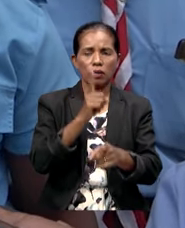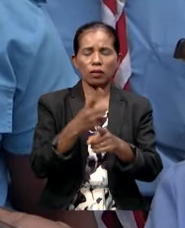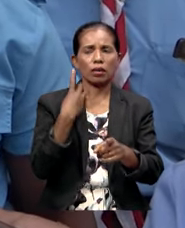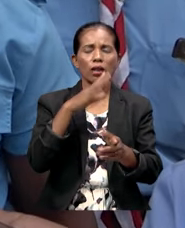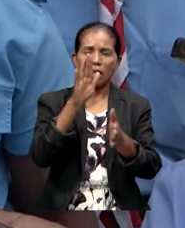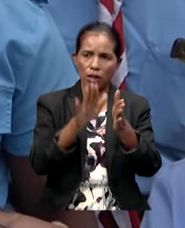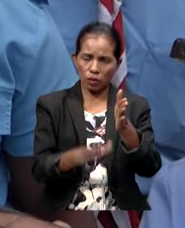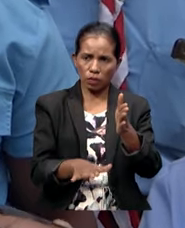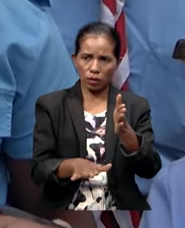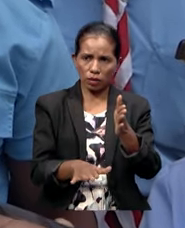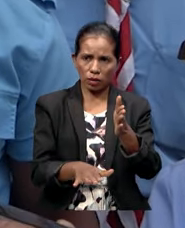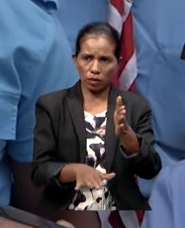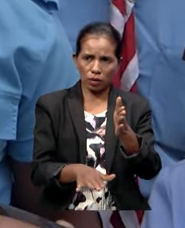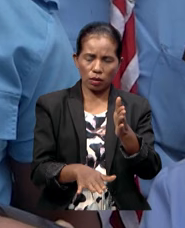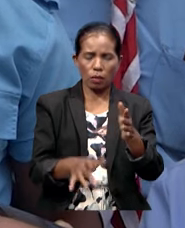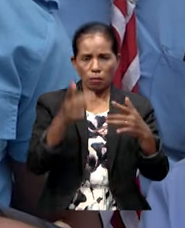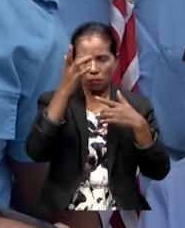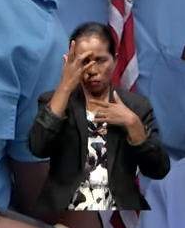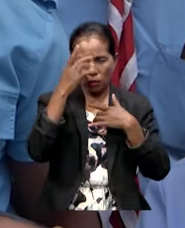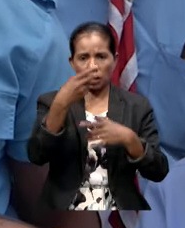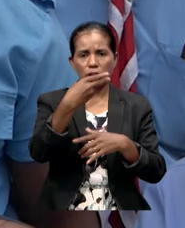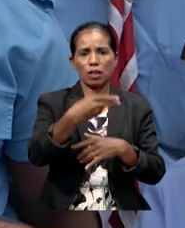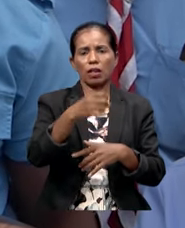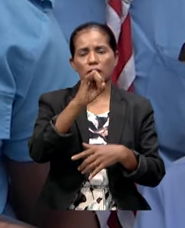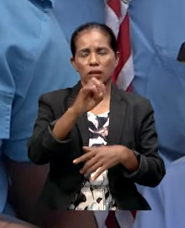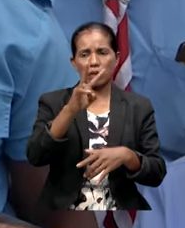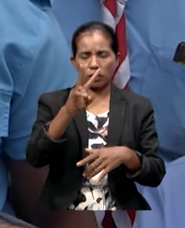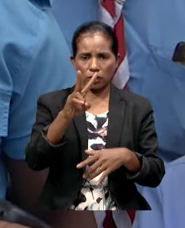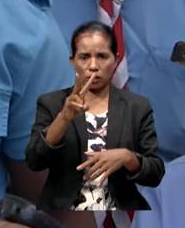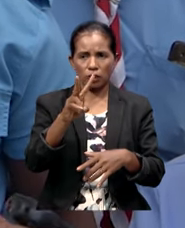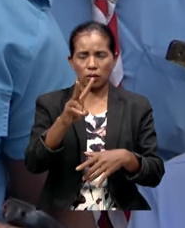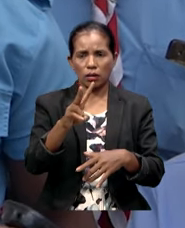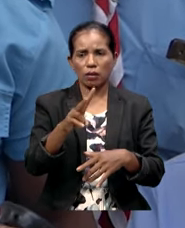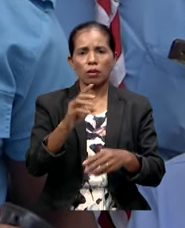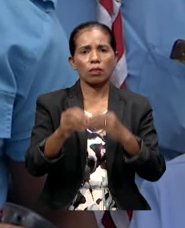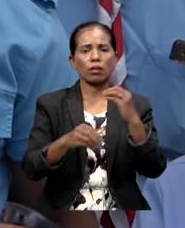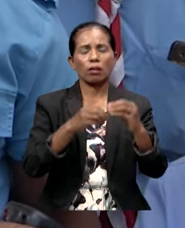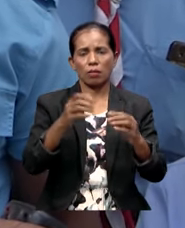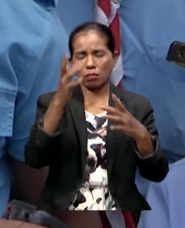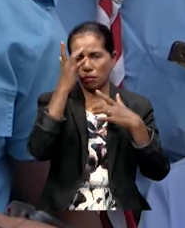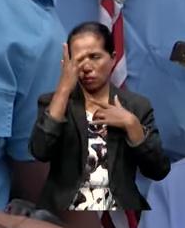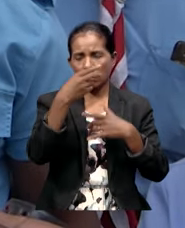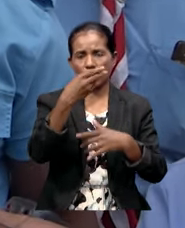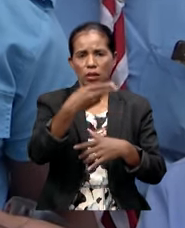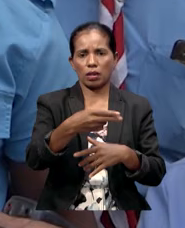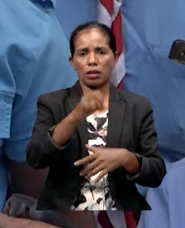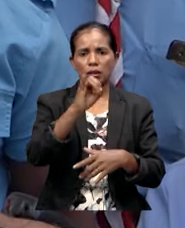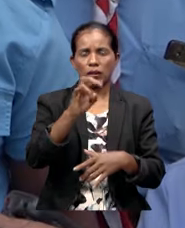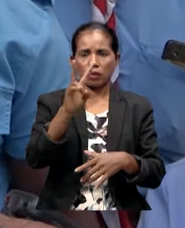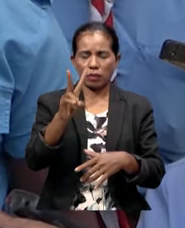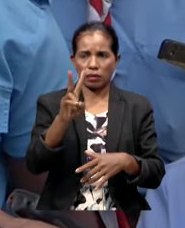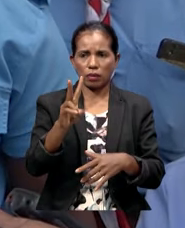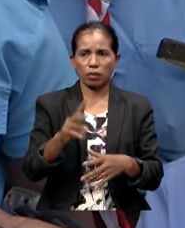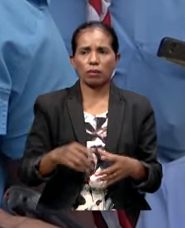redus ga kausa ba iha be kausa ba iha causa ba idane